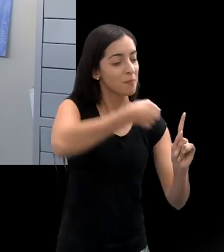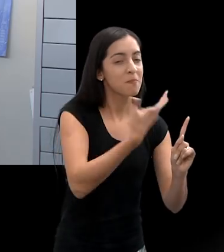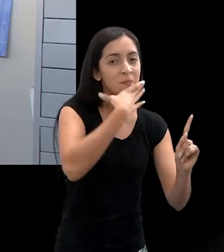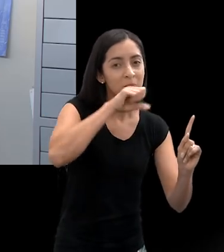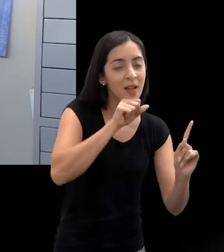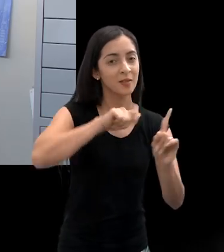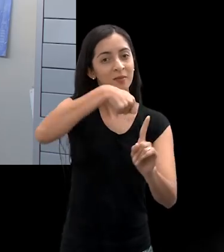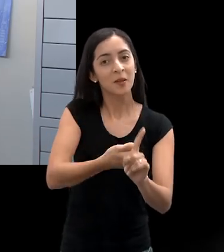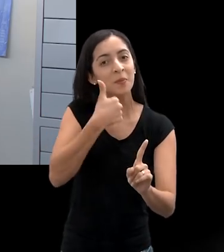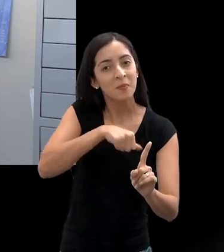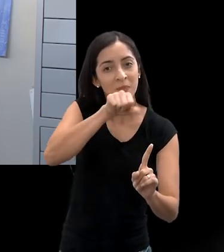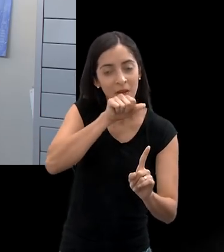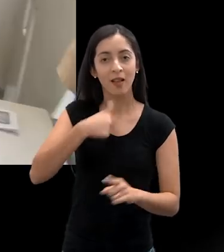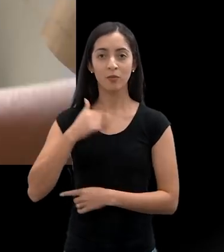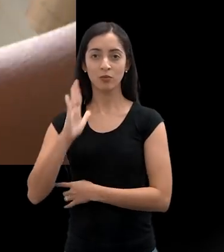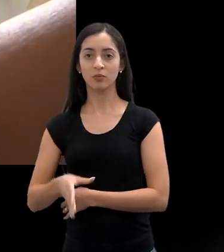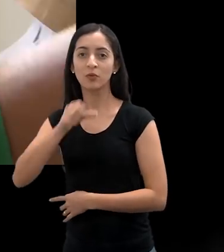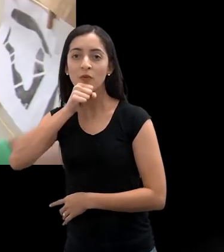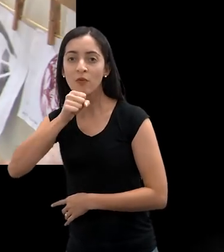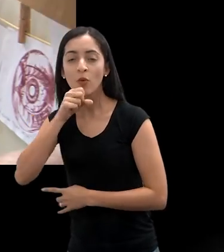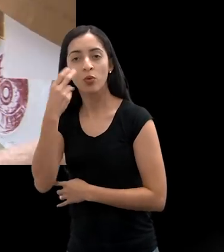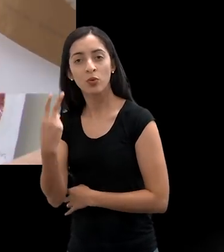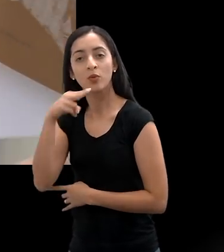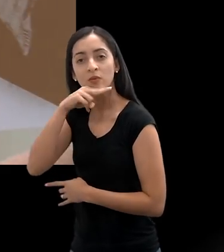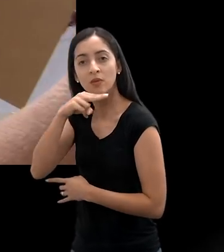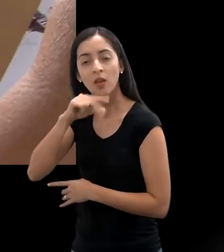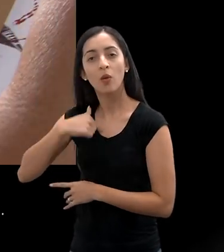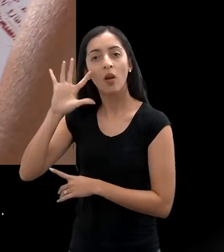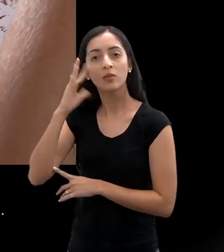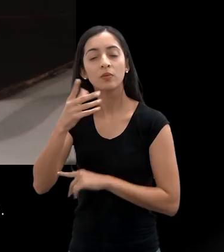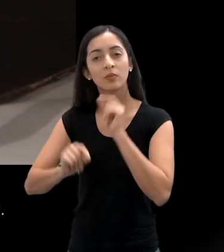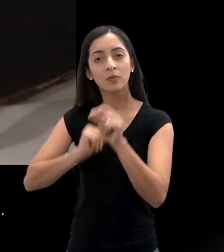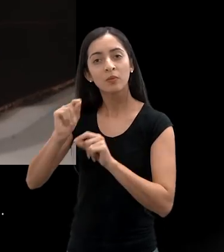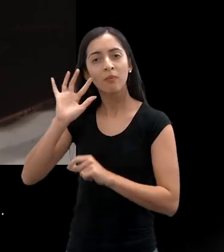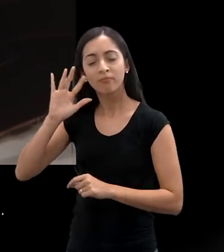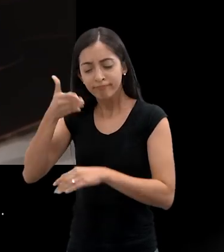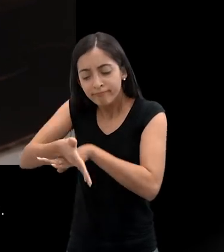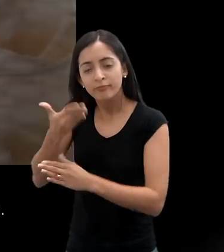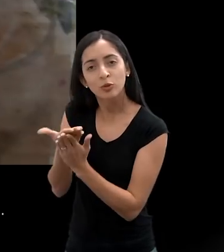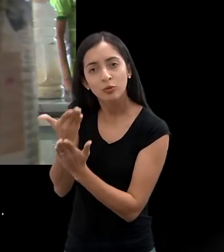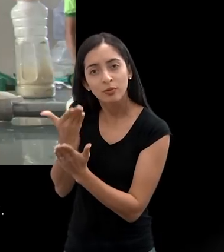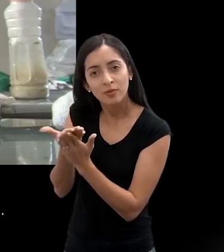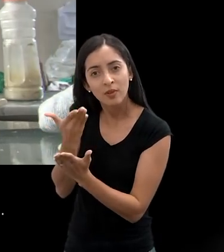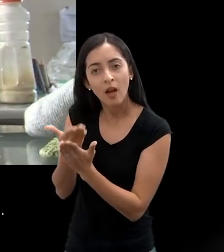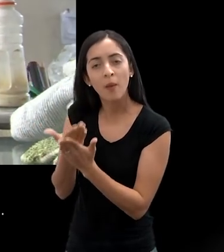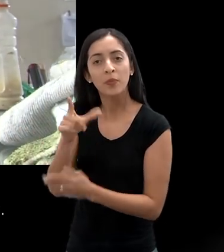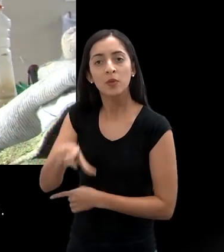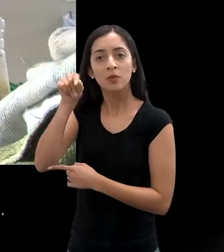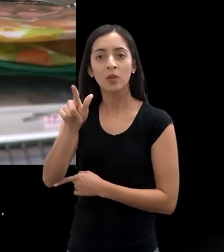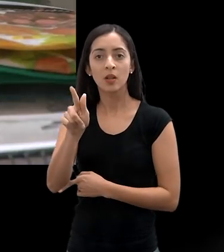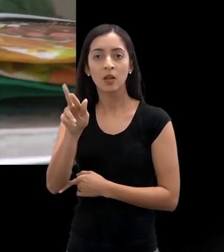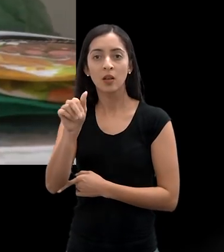família, né? Construí uma família, que eu tenho um pai, que eu tenho mãe. Já sou avó, tenho dois netos, né? E aí resolvi que queria fazer alguma